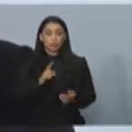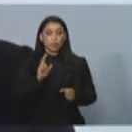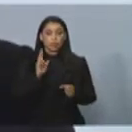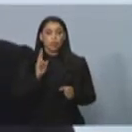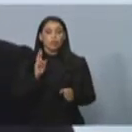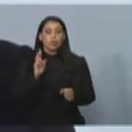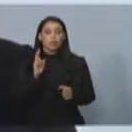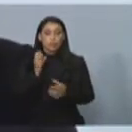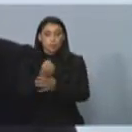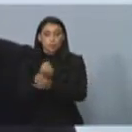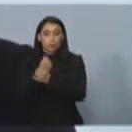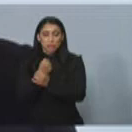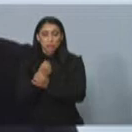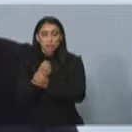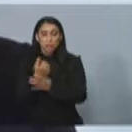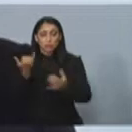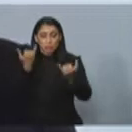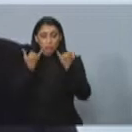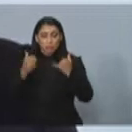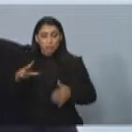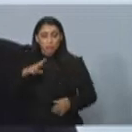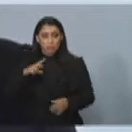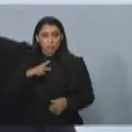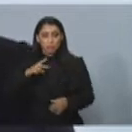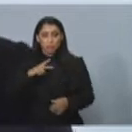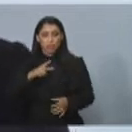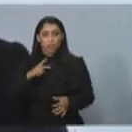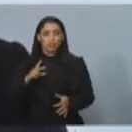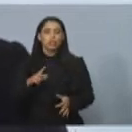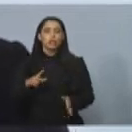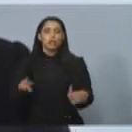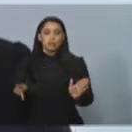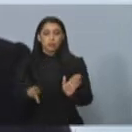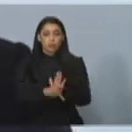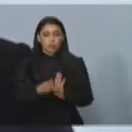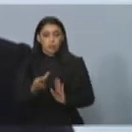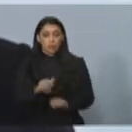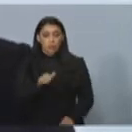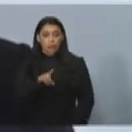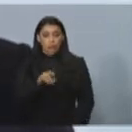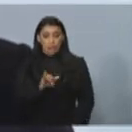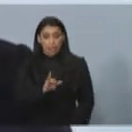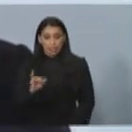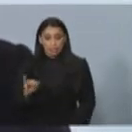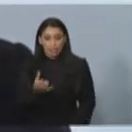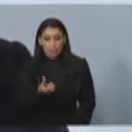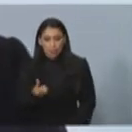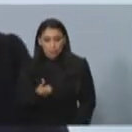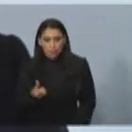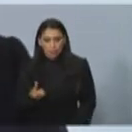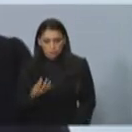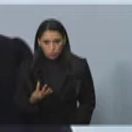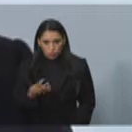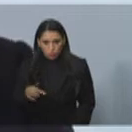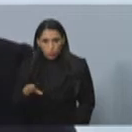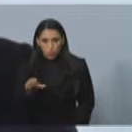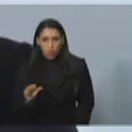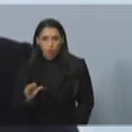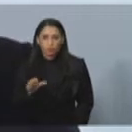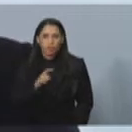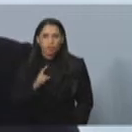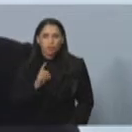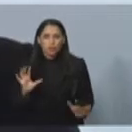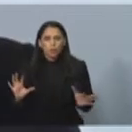é um direito fundamental autônomo. E como pretendo argumentar, excelências, a ação direta de inconstitucionalidade 6649 possui uma